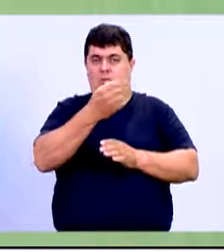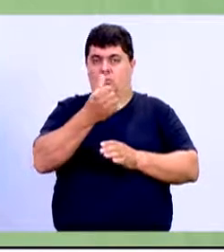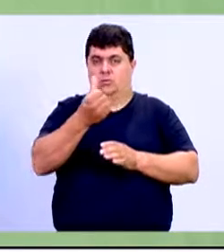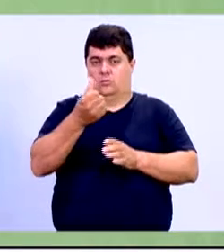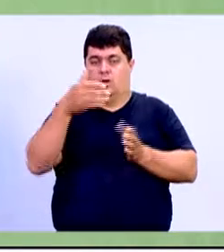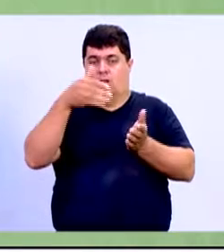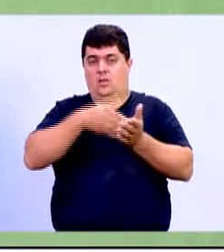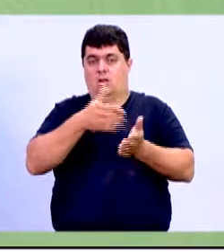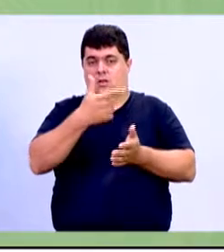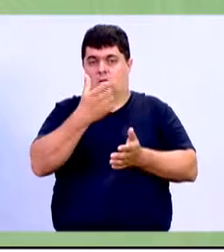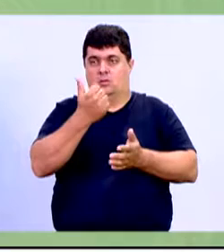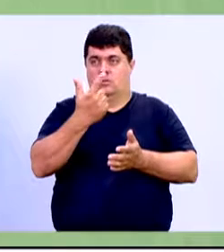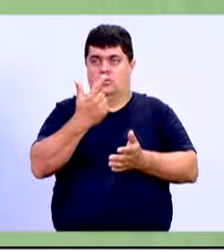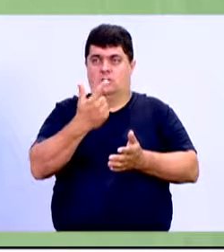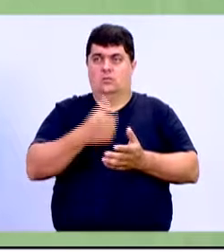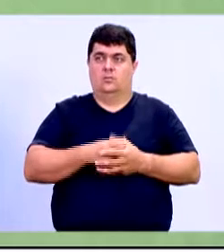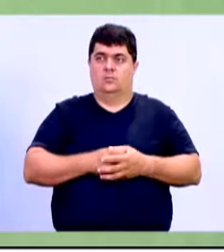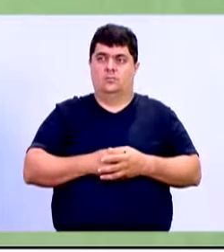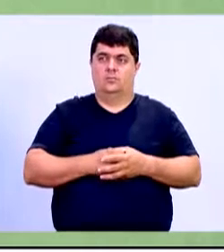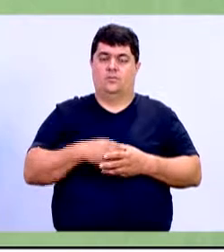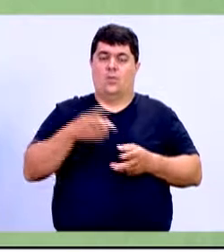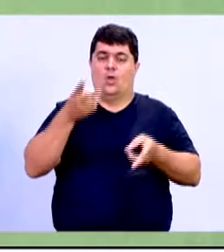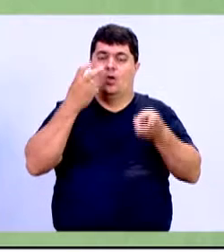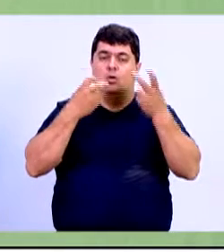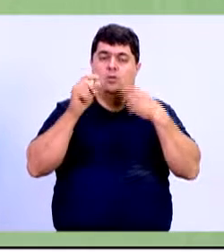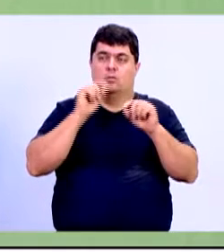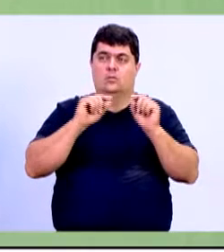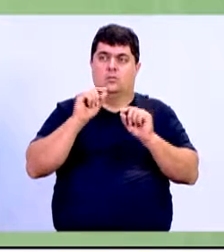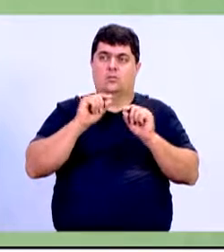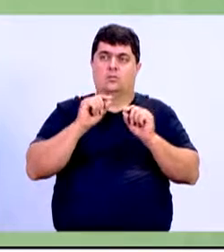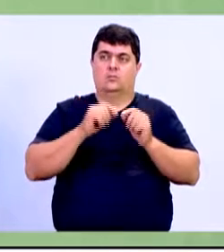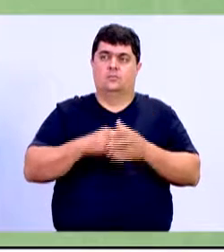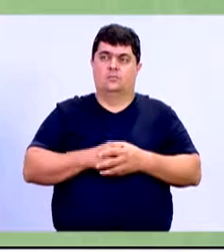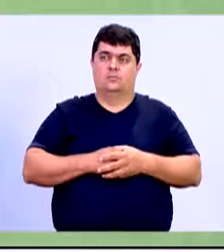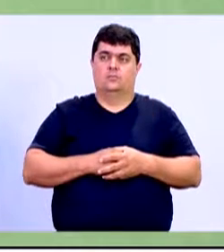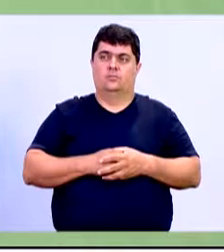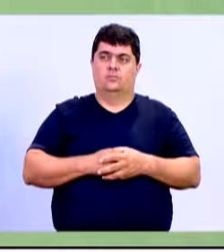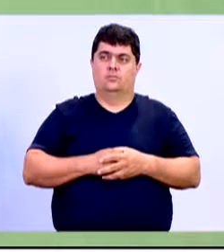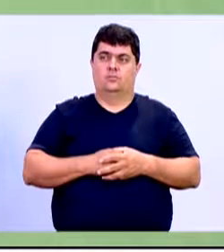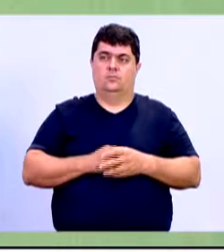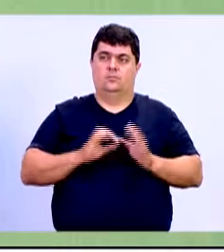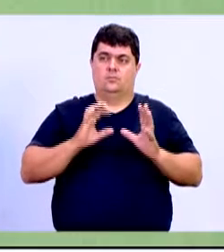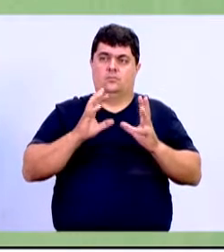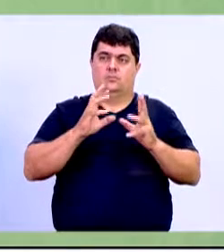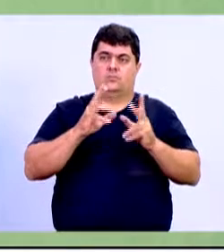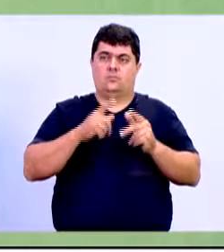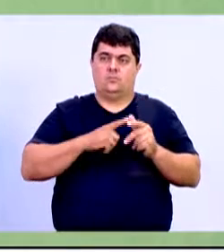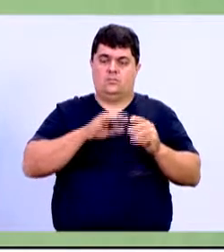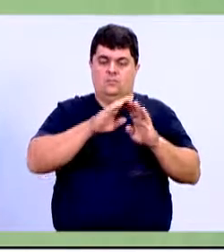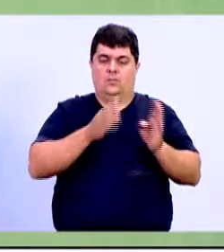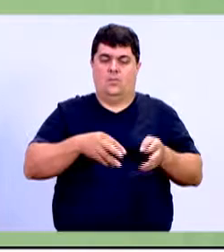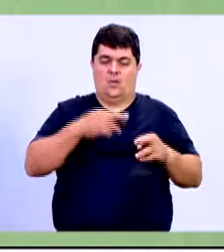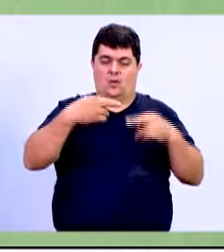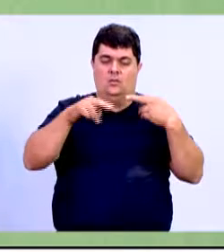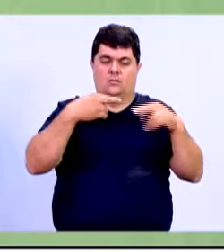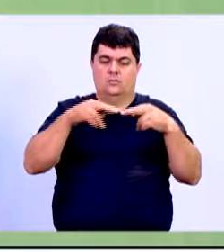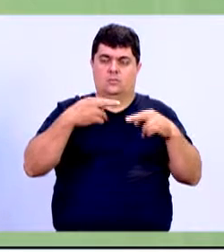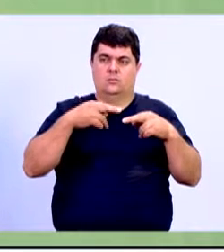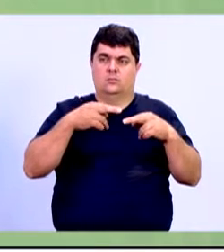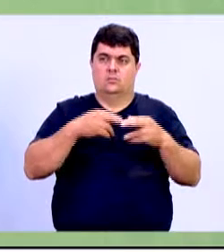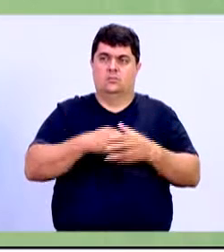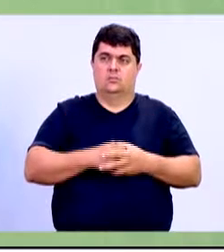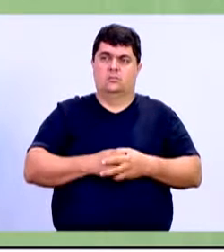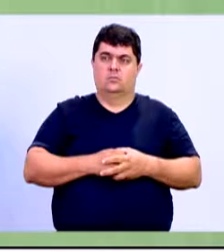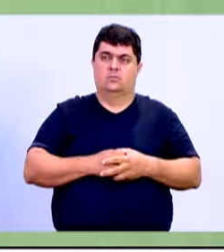até o exercício de 2012. Observem os senhores que aqui, ó, nós tínhamos todos os servidores de rede, né? E